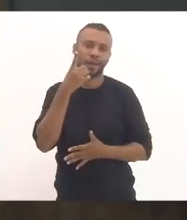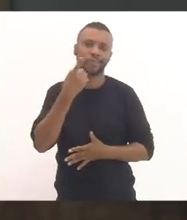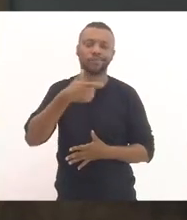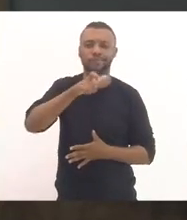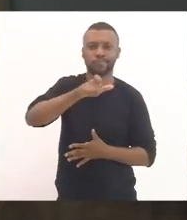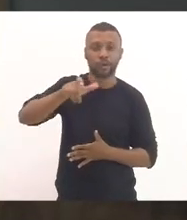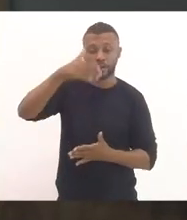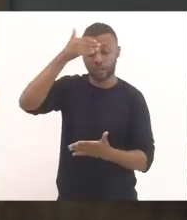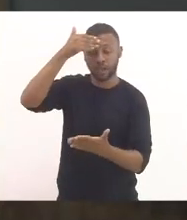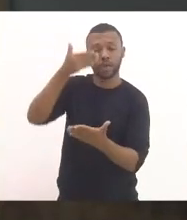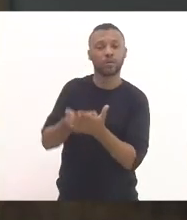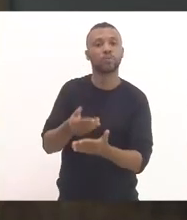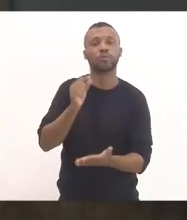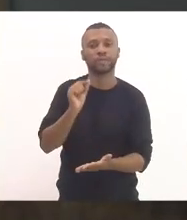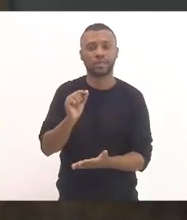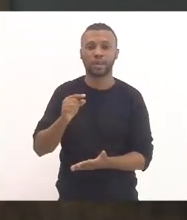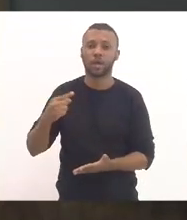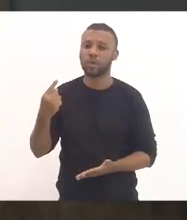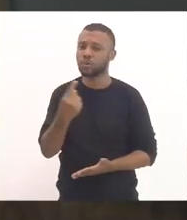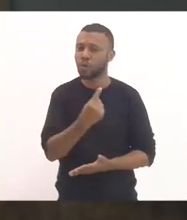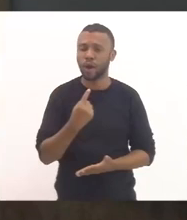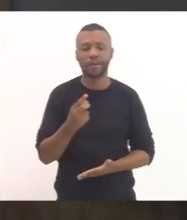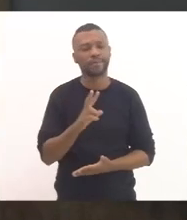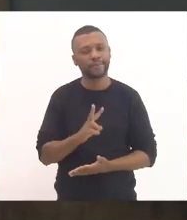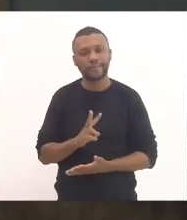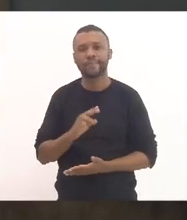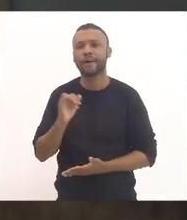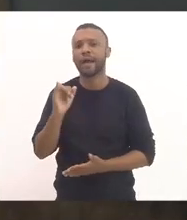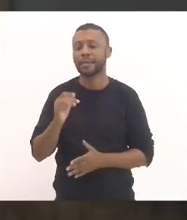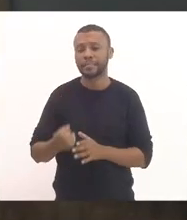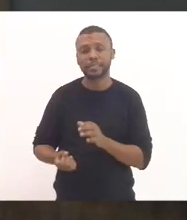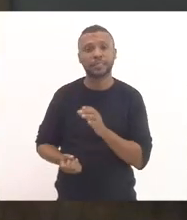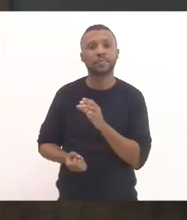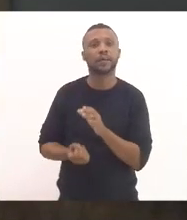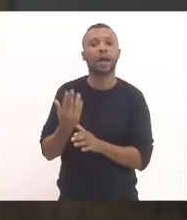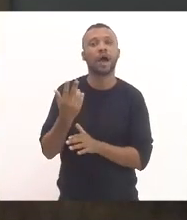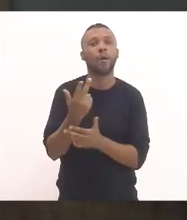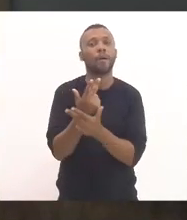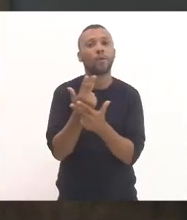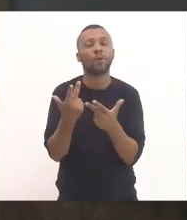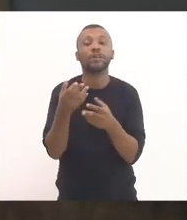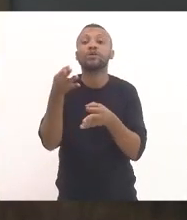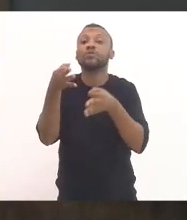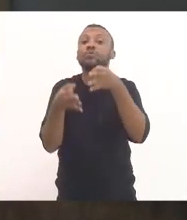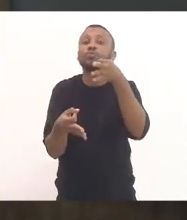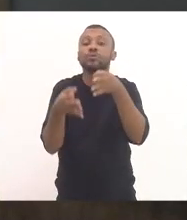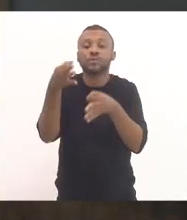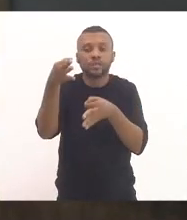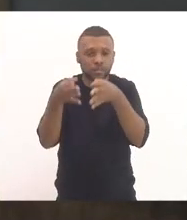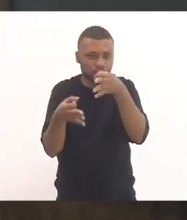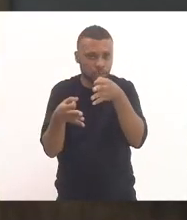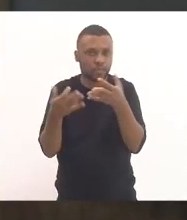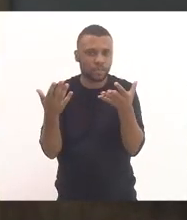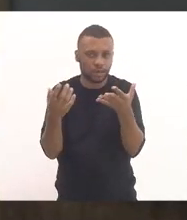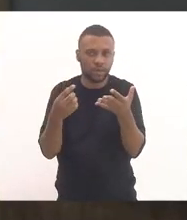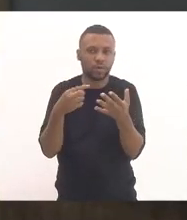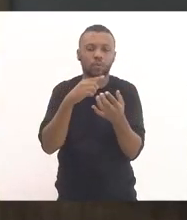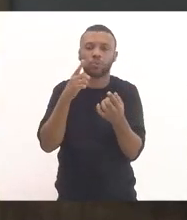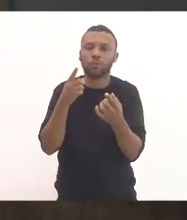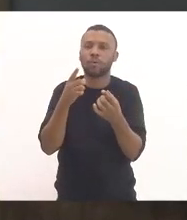que estão aqui vão acredito que nós vamos gerar algo de justiça para